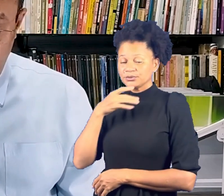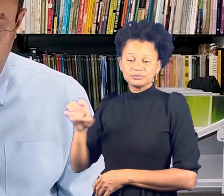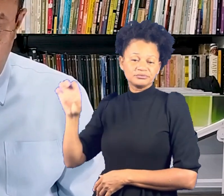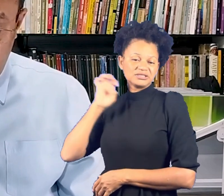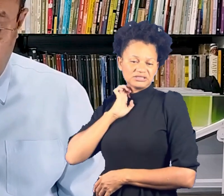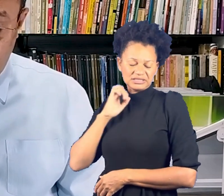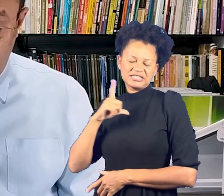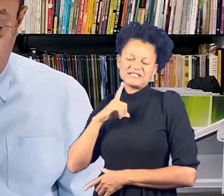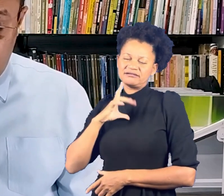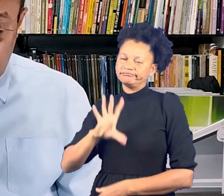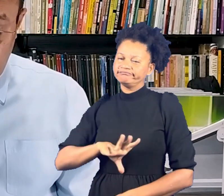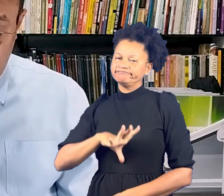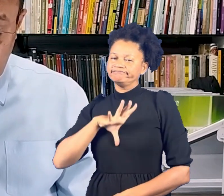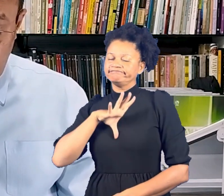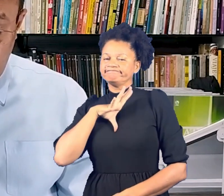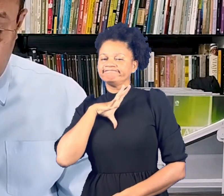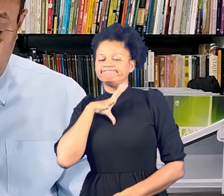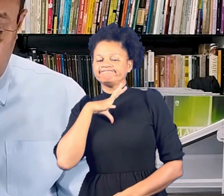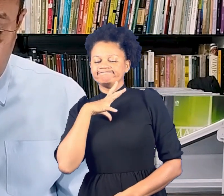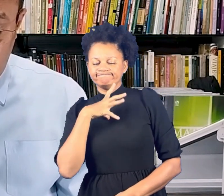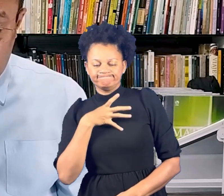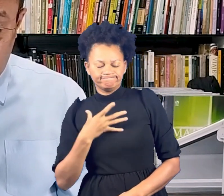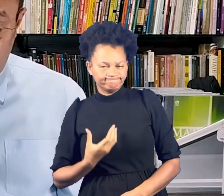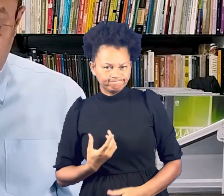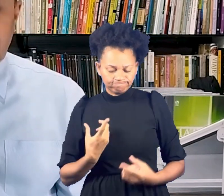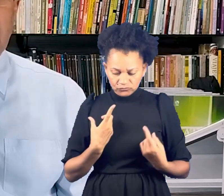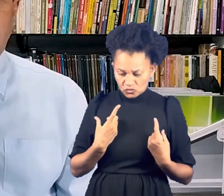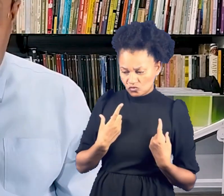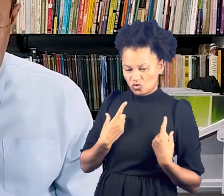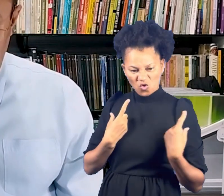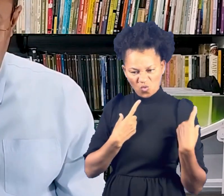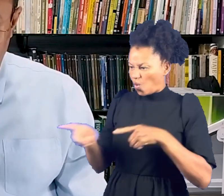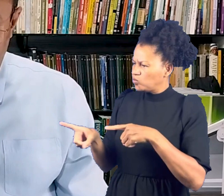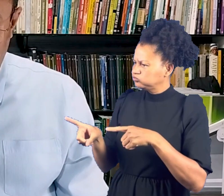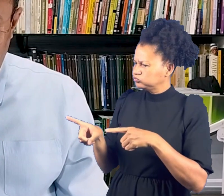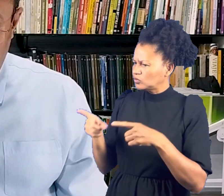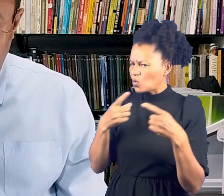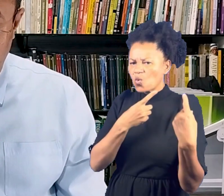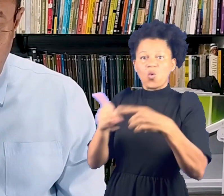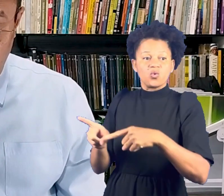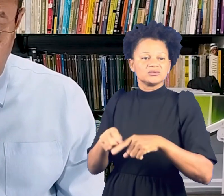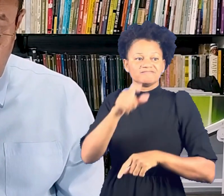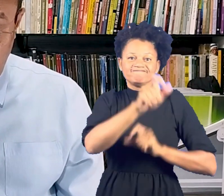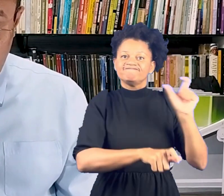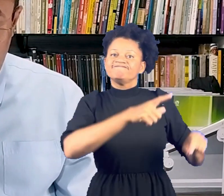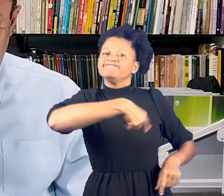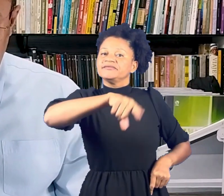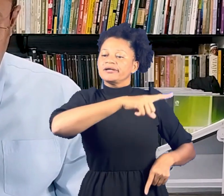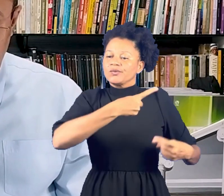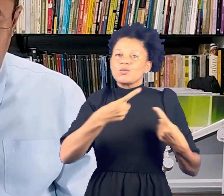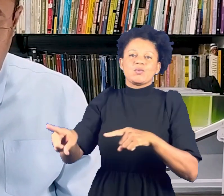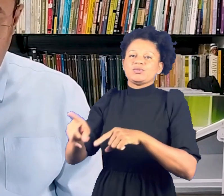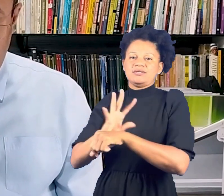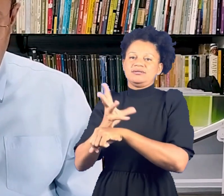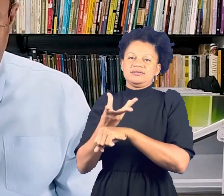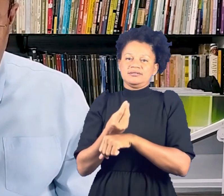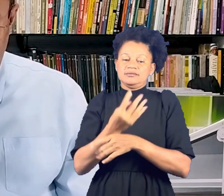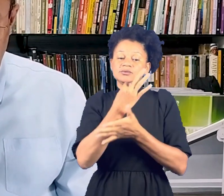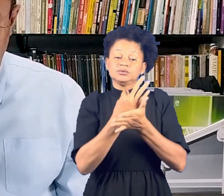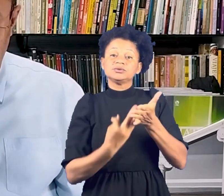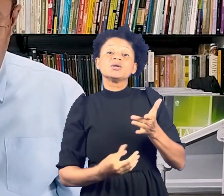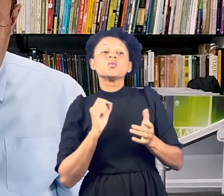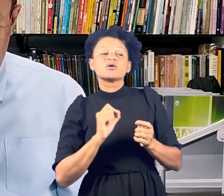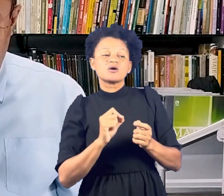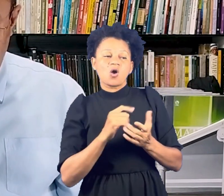Estevão causou inveja e grande oposição dos adversários da igreja. Aí o